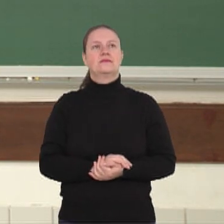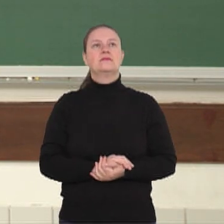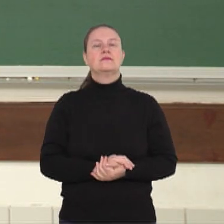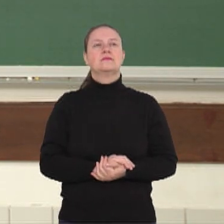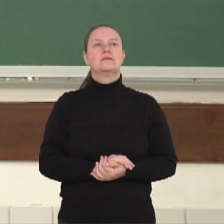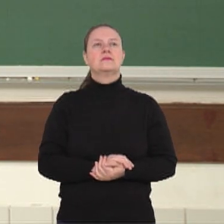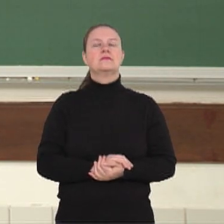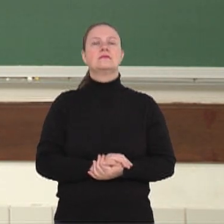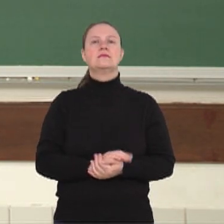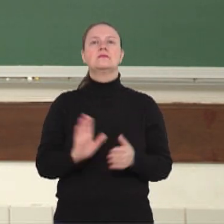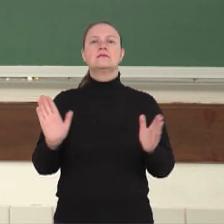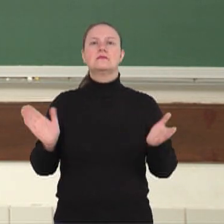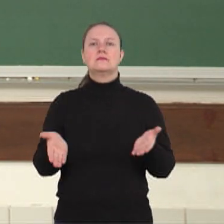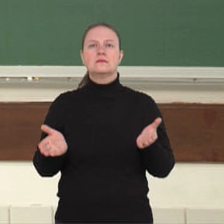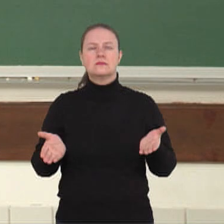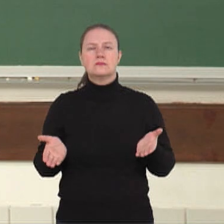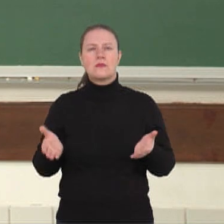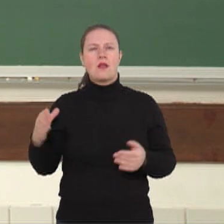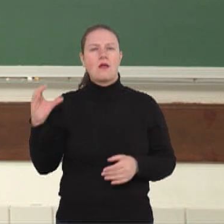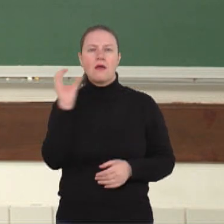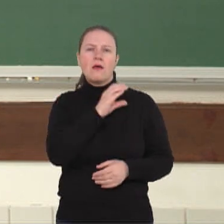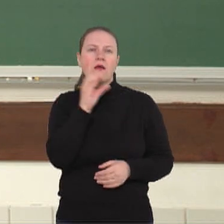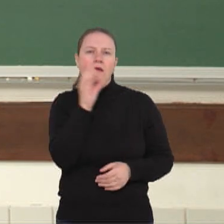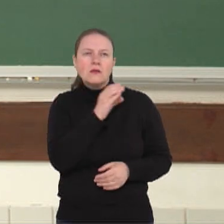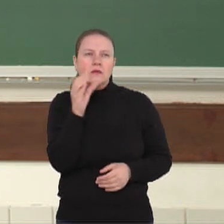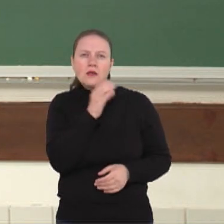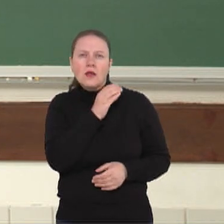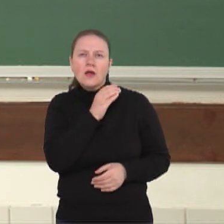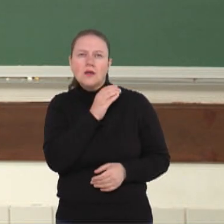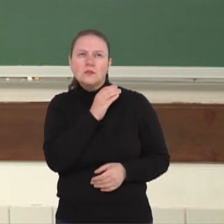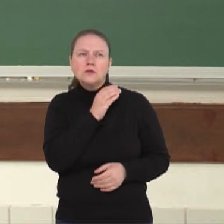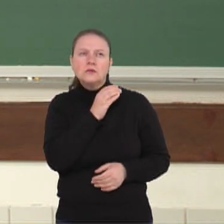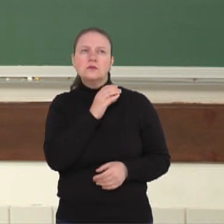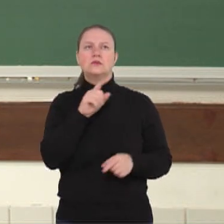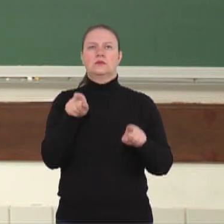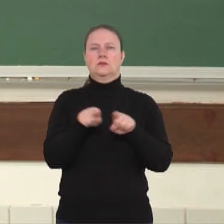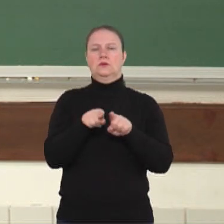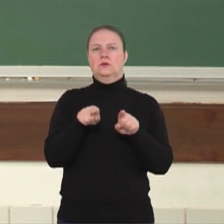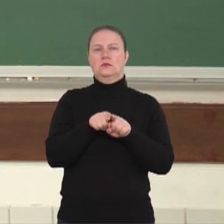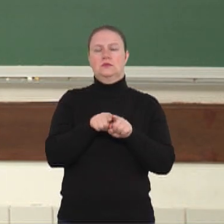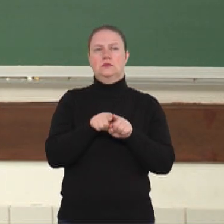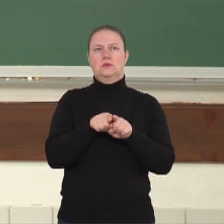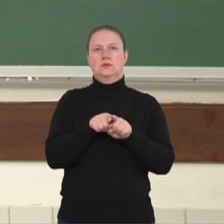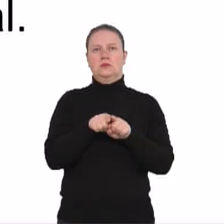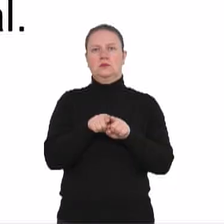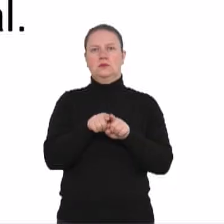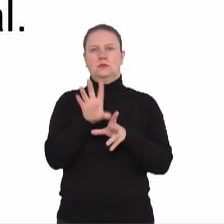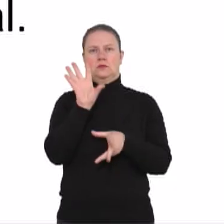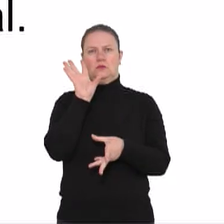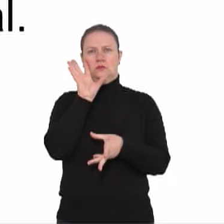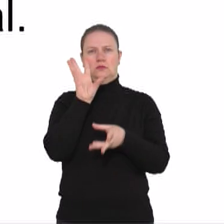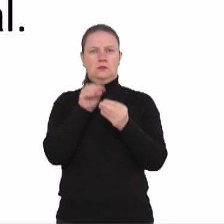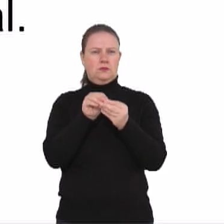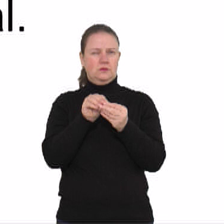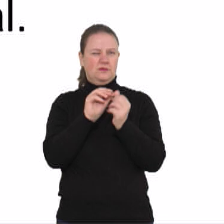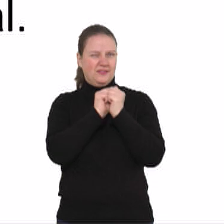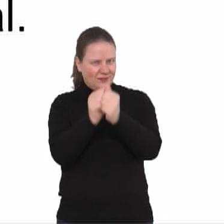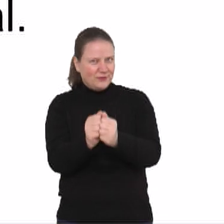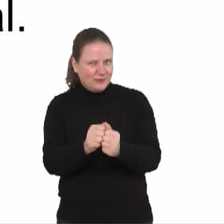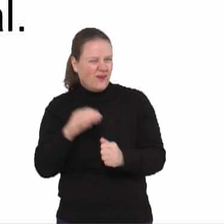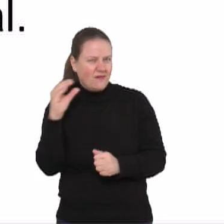um quiz. O quiz é bem rapidinho, uns segundos aí, segundinhos para você. Uma resenha, esse aqui eu vou fazer com você,